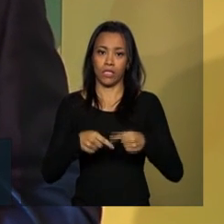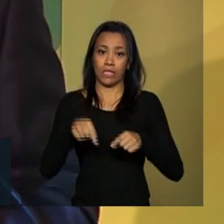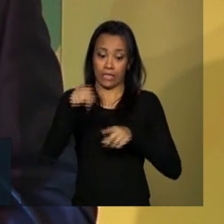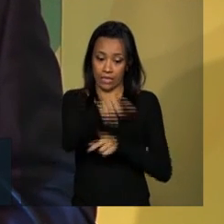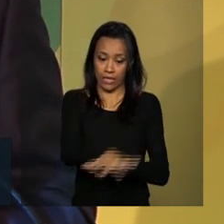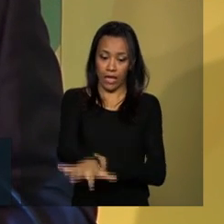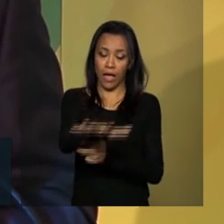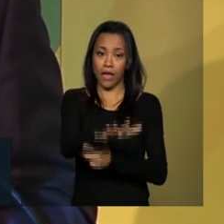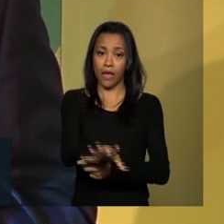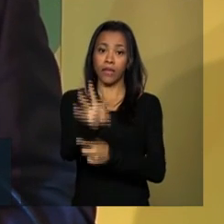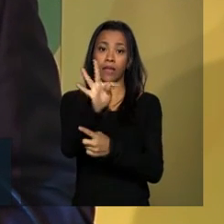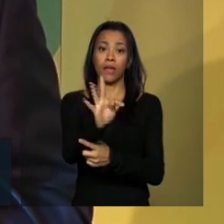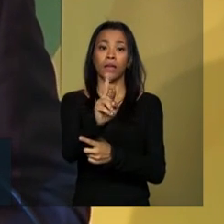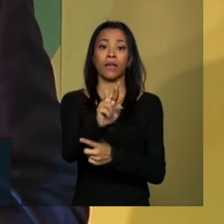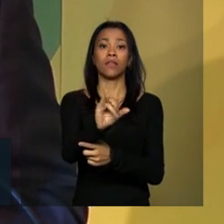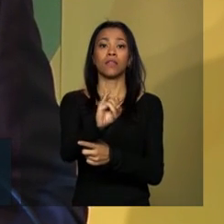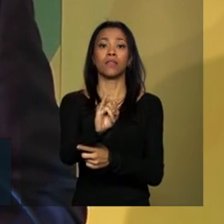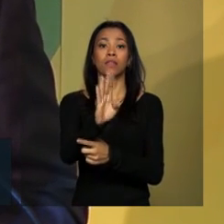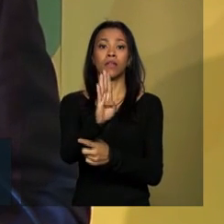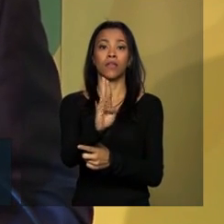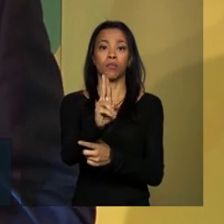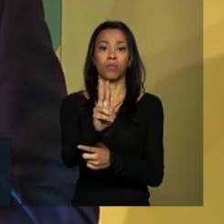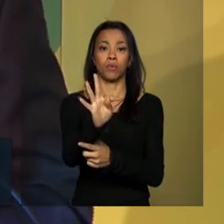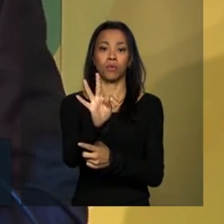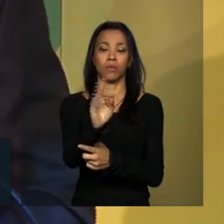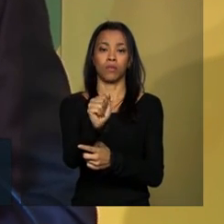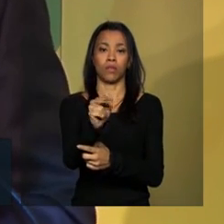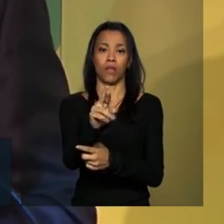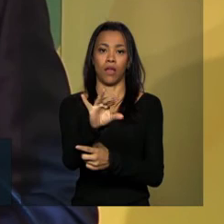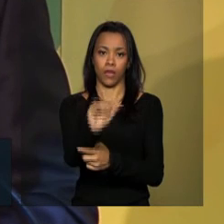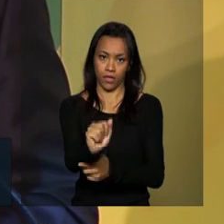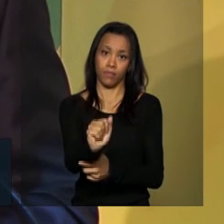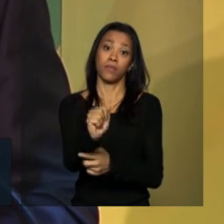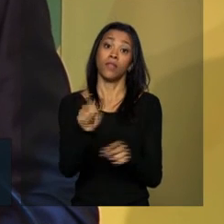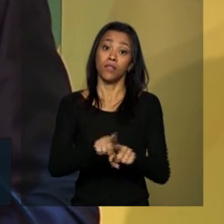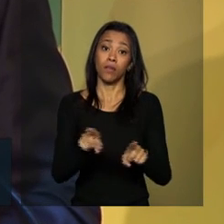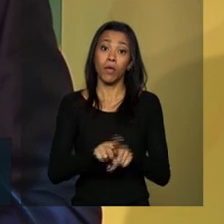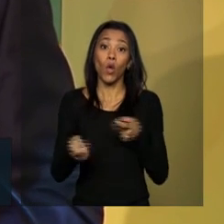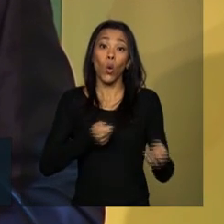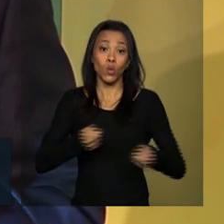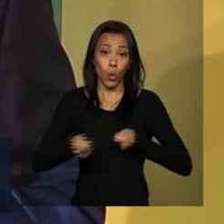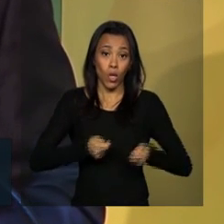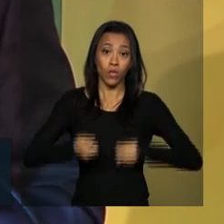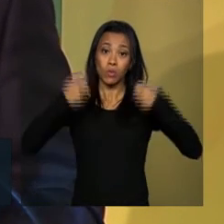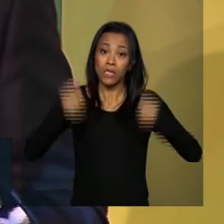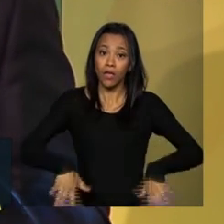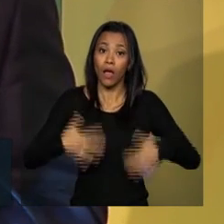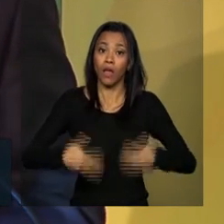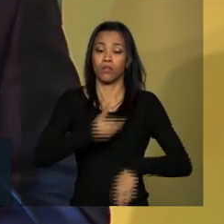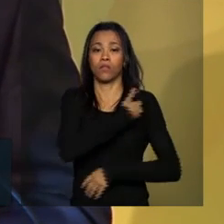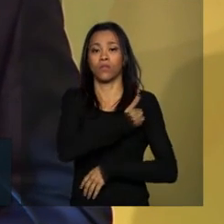também estamos lidando com as despesas governamentais, tanto as discrecionais.